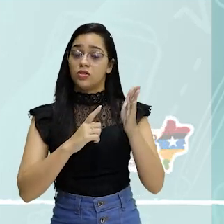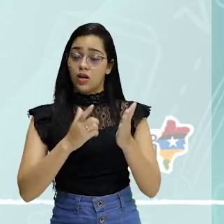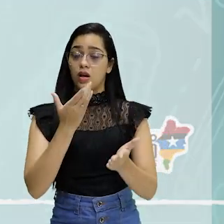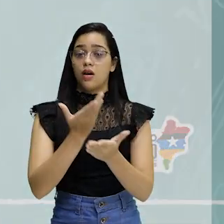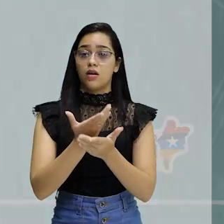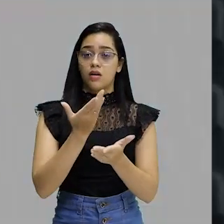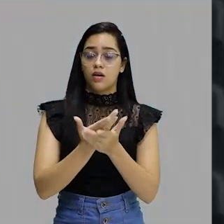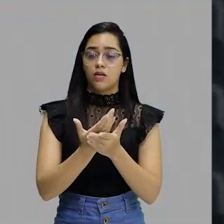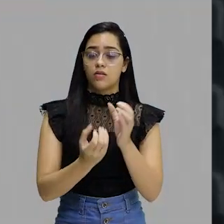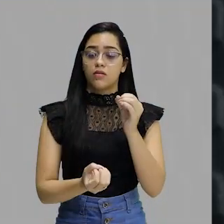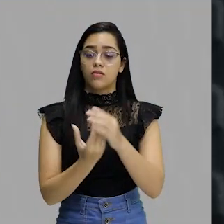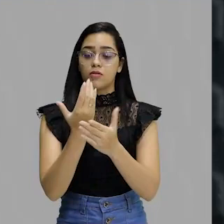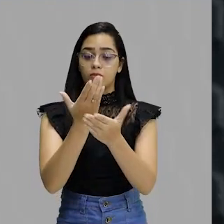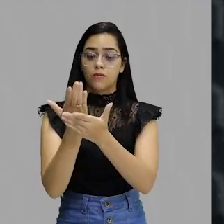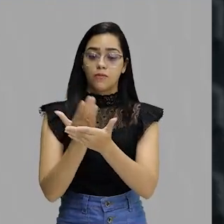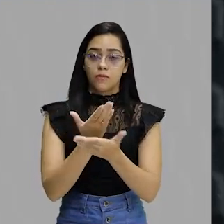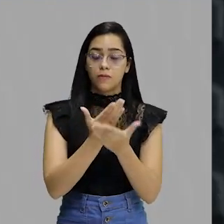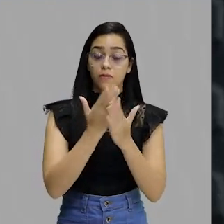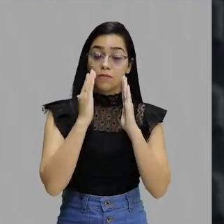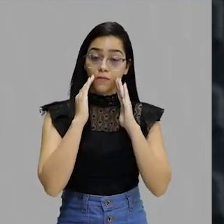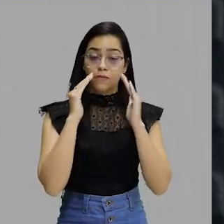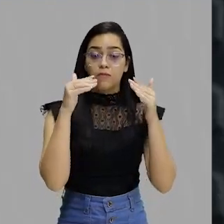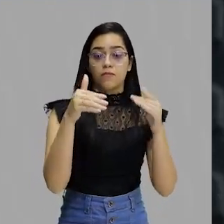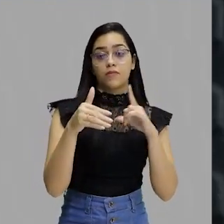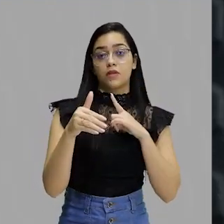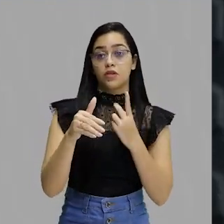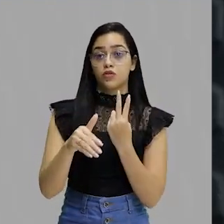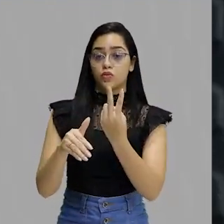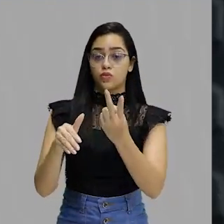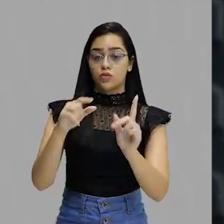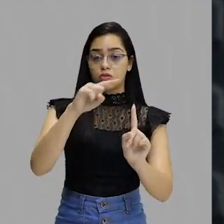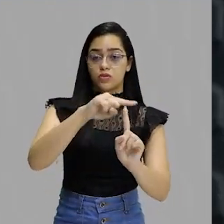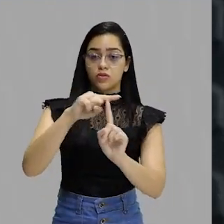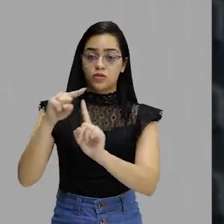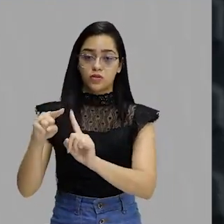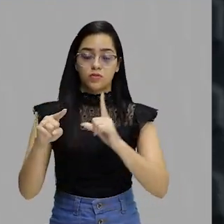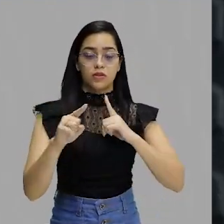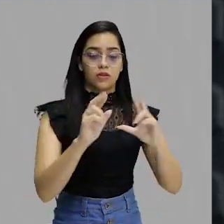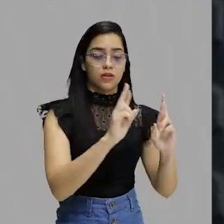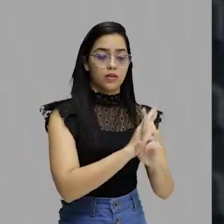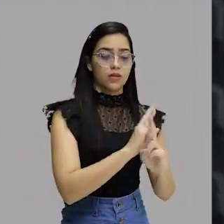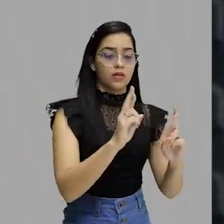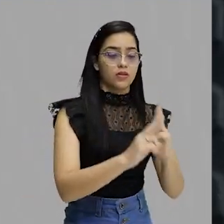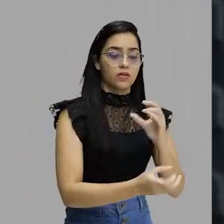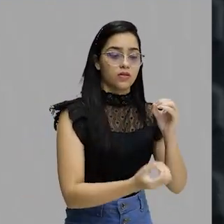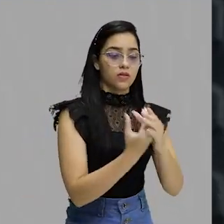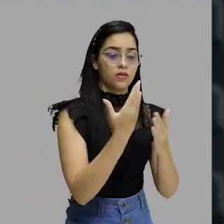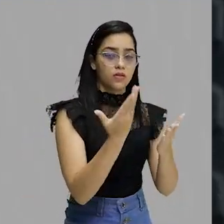ecológicas interespecíficas, né? Que nós temos dois tipos. Tem as relações ecológicas